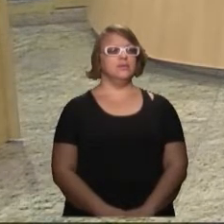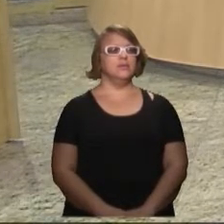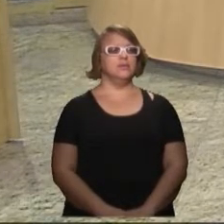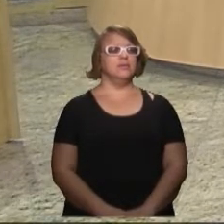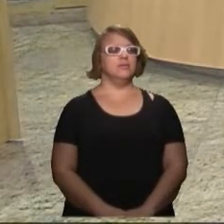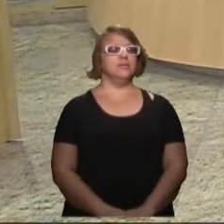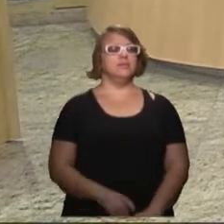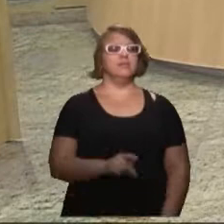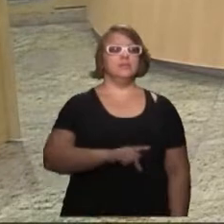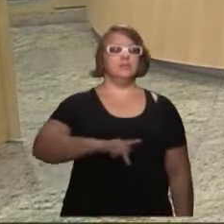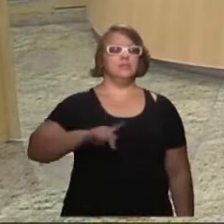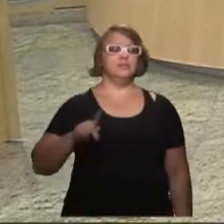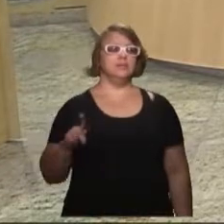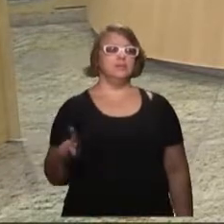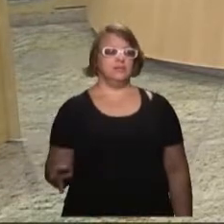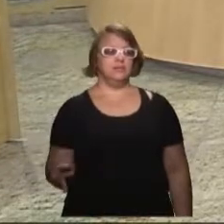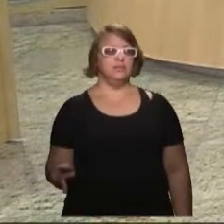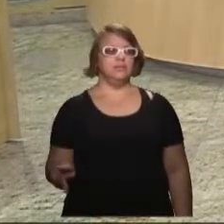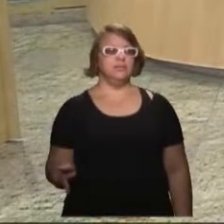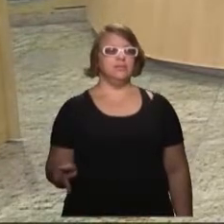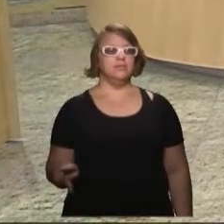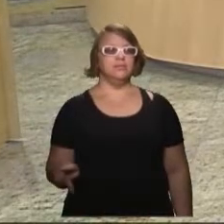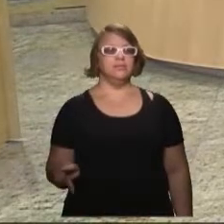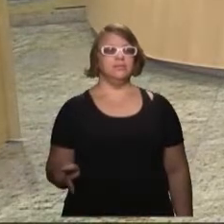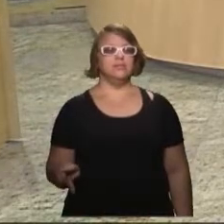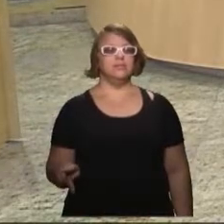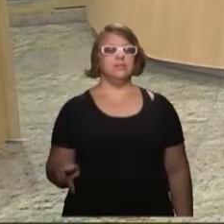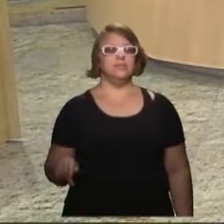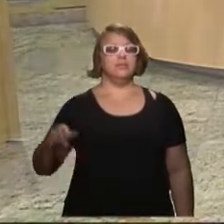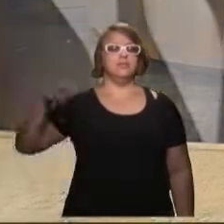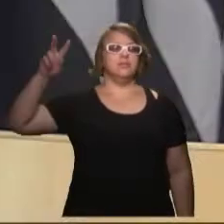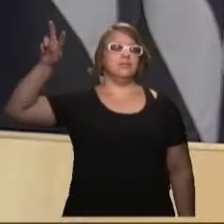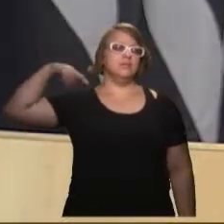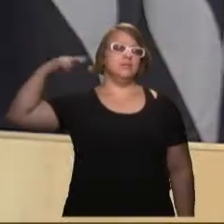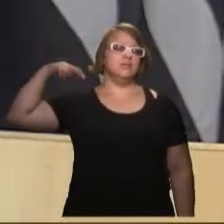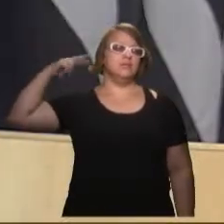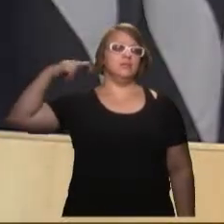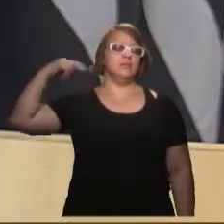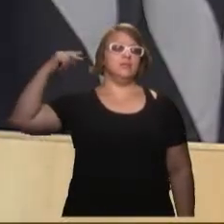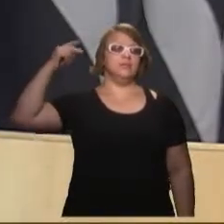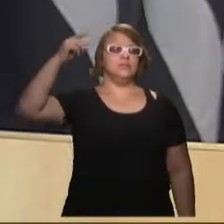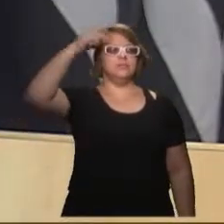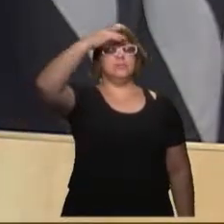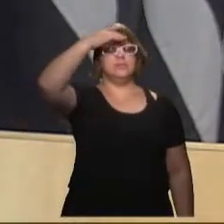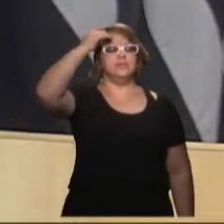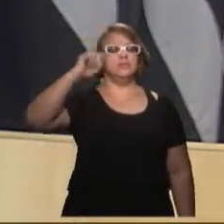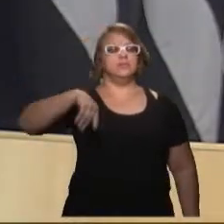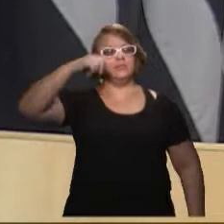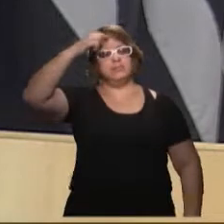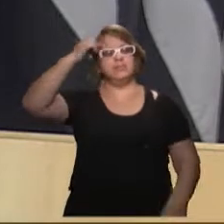Senhor presidente em exercício, vereador Jefferson, nobres pares, munícipes, telespectadores da TV Câmara.